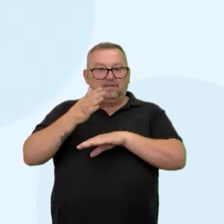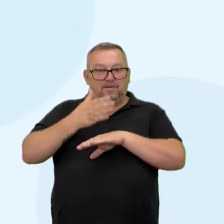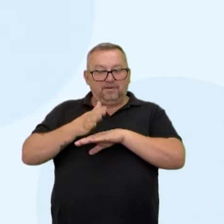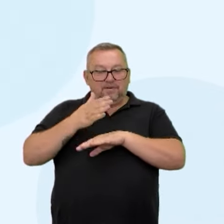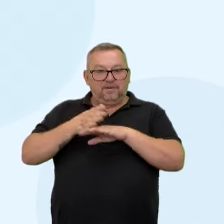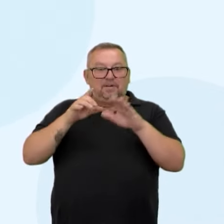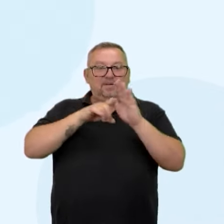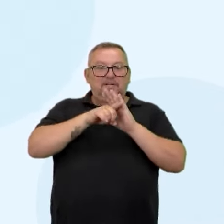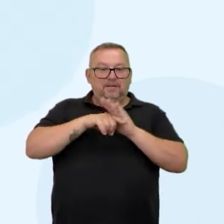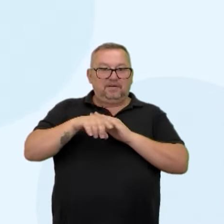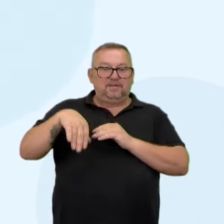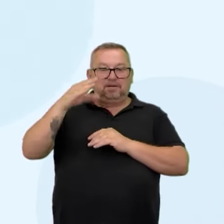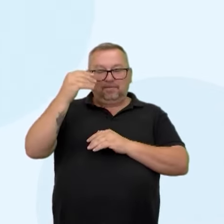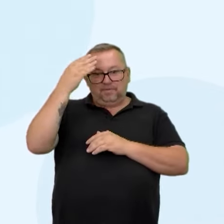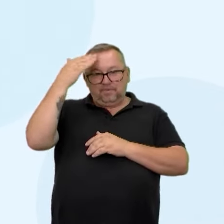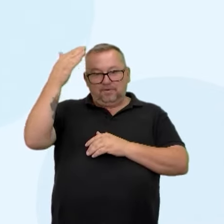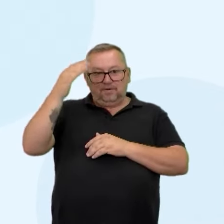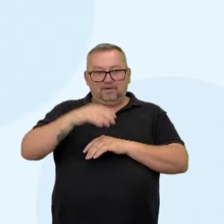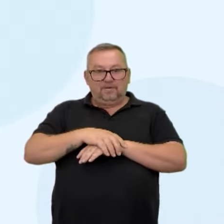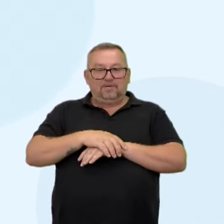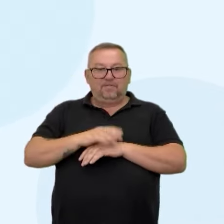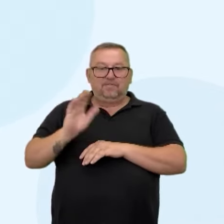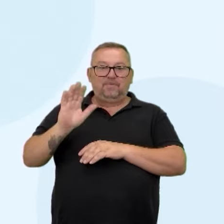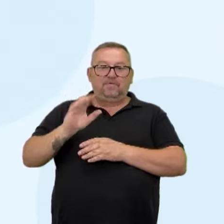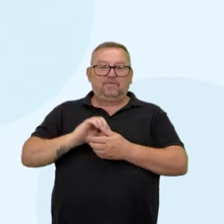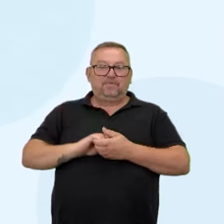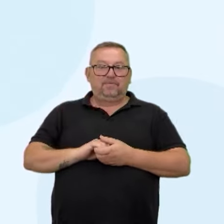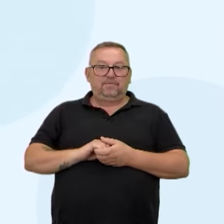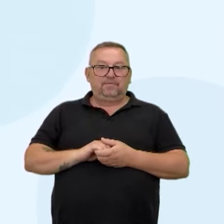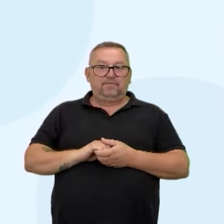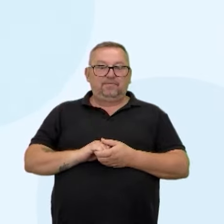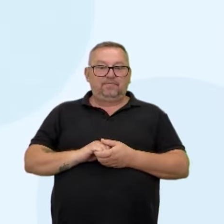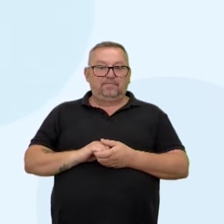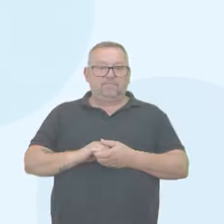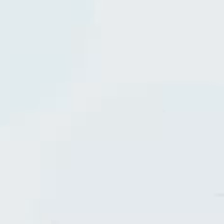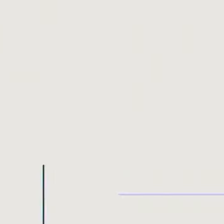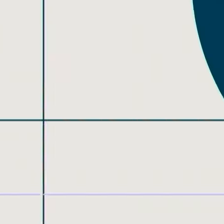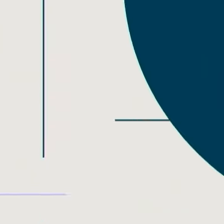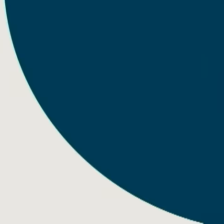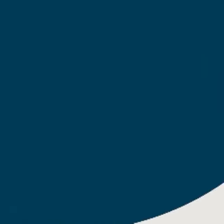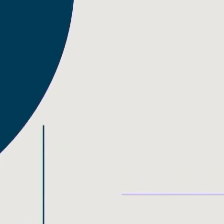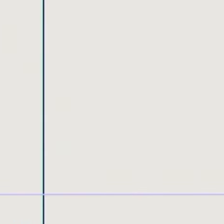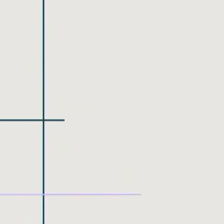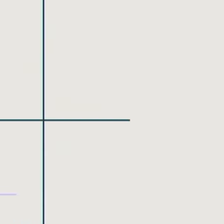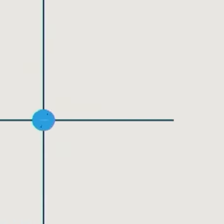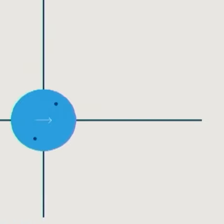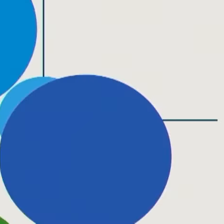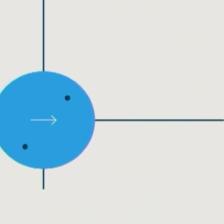atividades, pesquisem mais. Muito obrigada. Tchau, tchau.